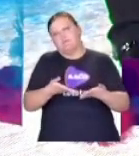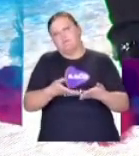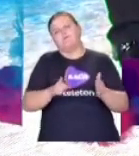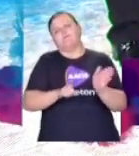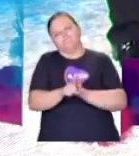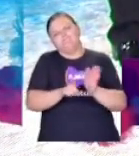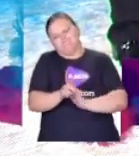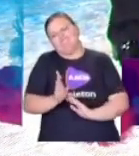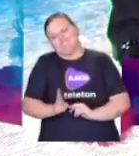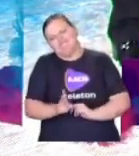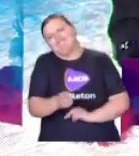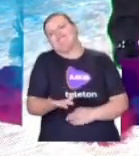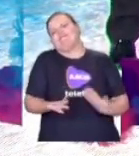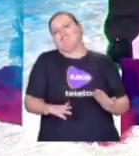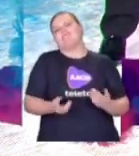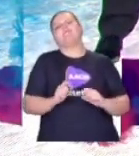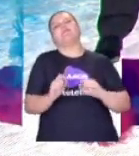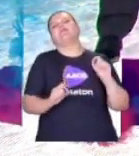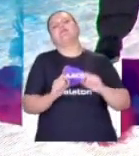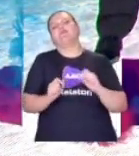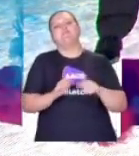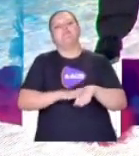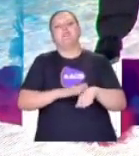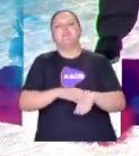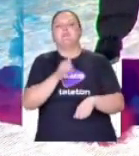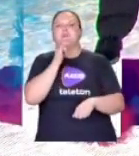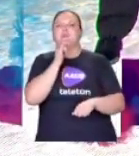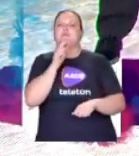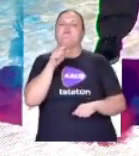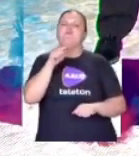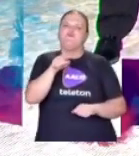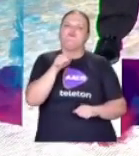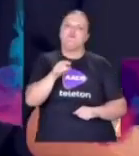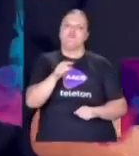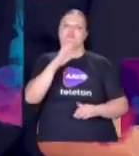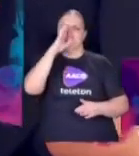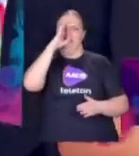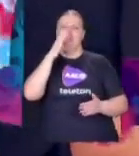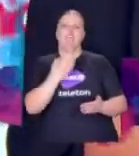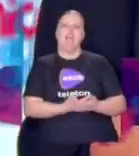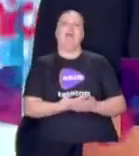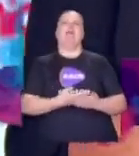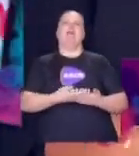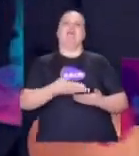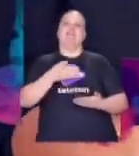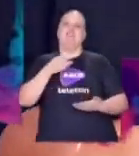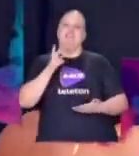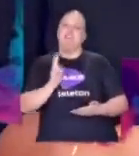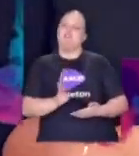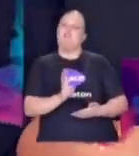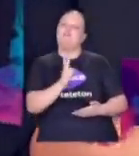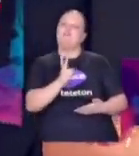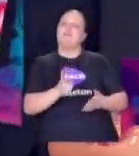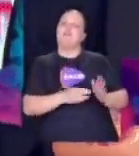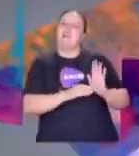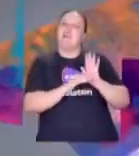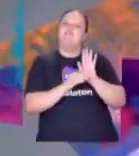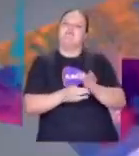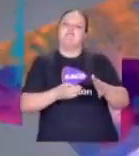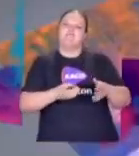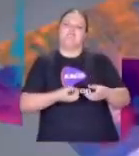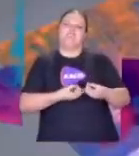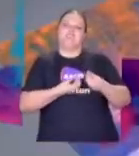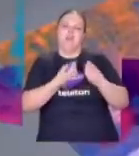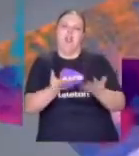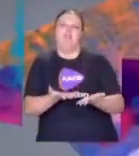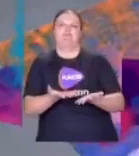uma, um up na nossa contribuição? Qual foi o pensamento da Tóquio Marine? Olha,